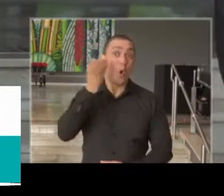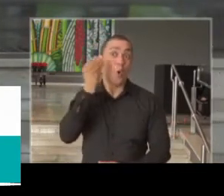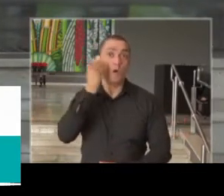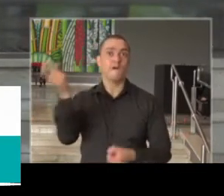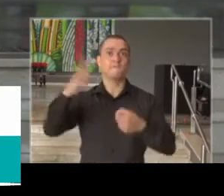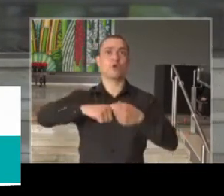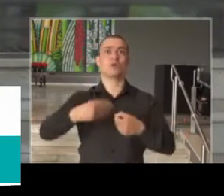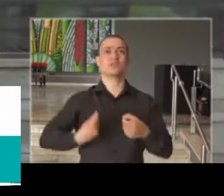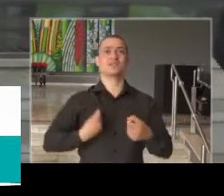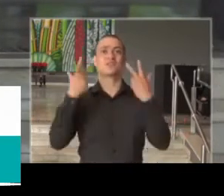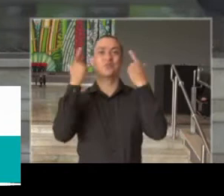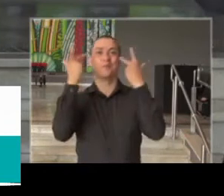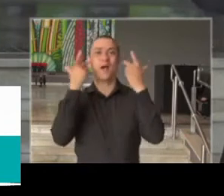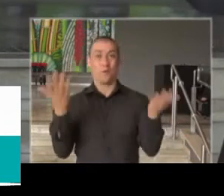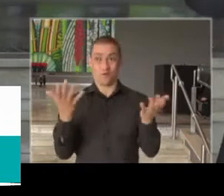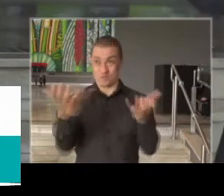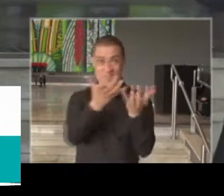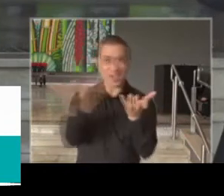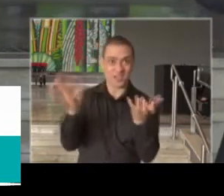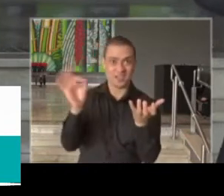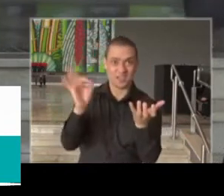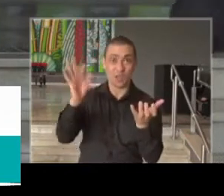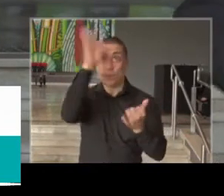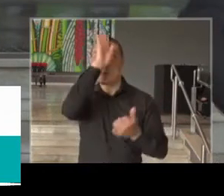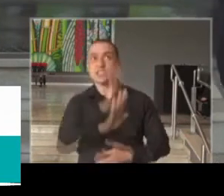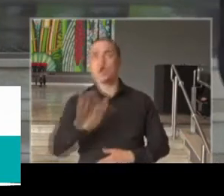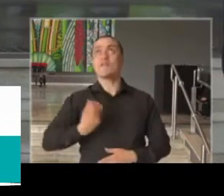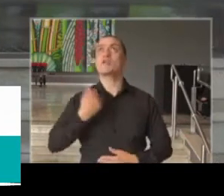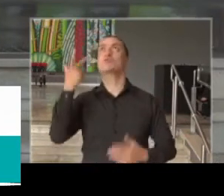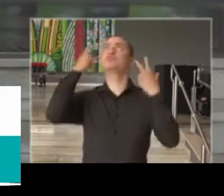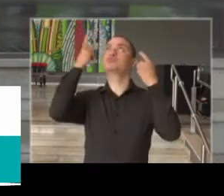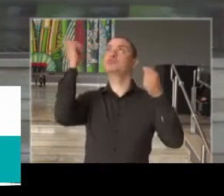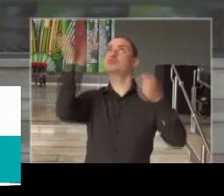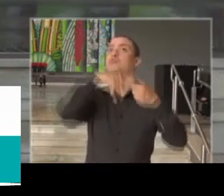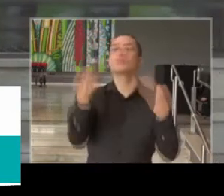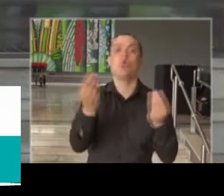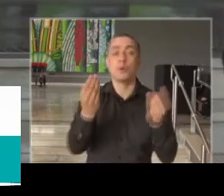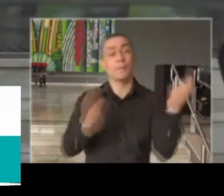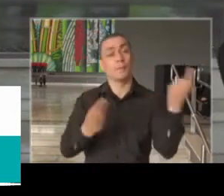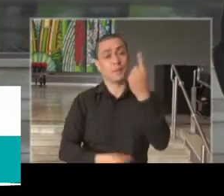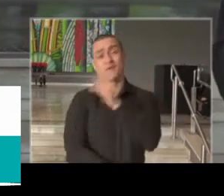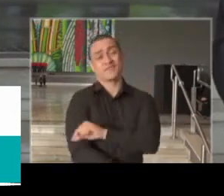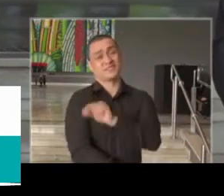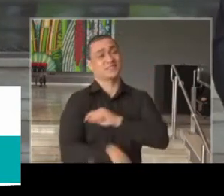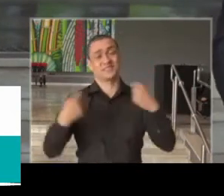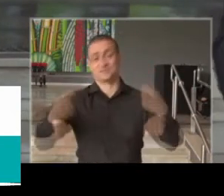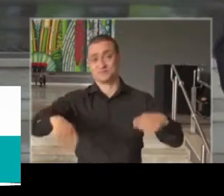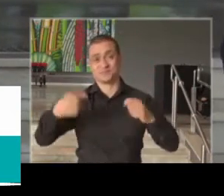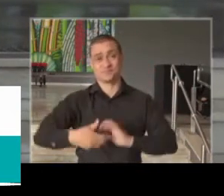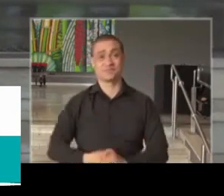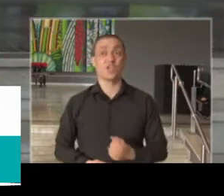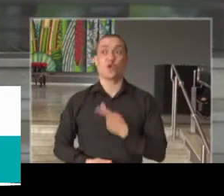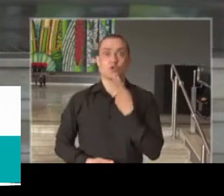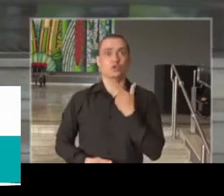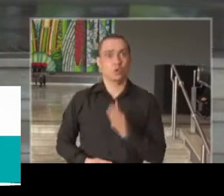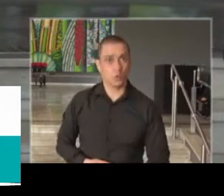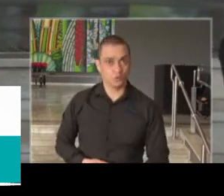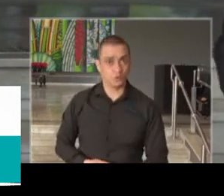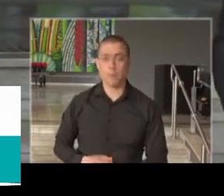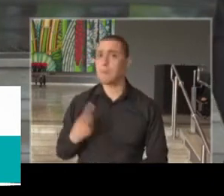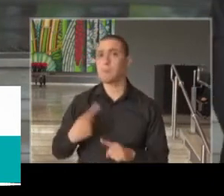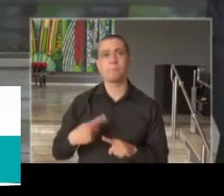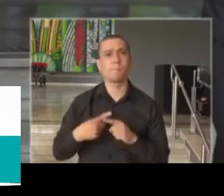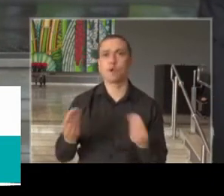ao normal. A volta ao normal ao nosso país só ocorrerá com a vacina. E volto a repetir, por